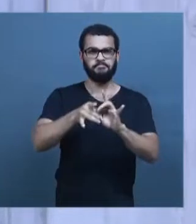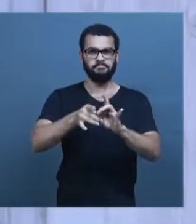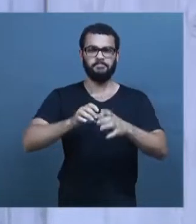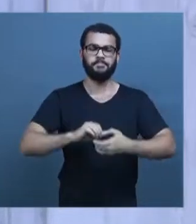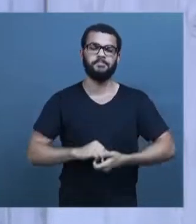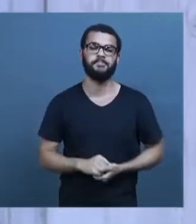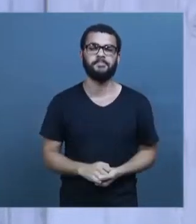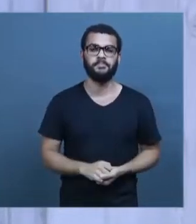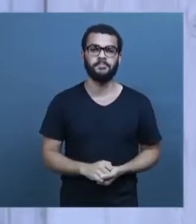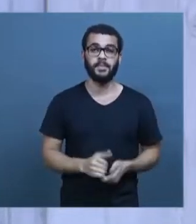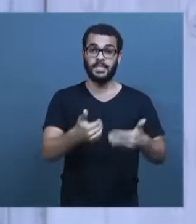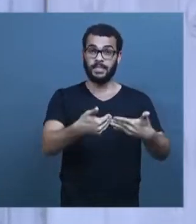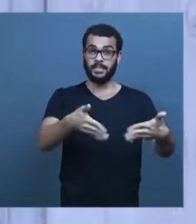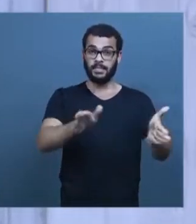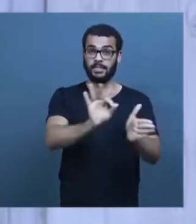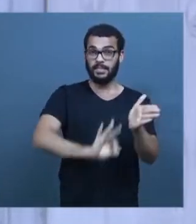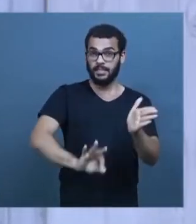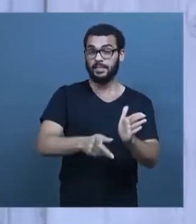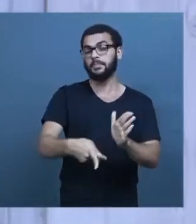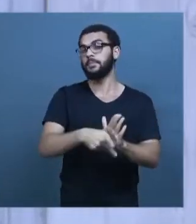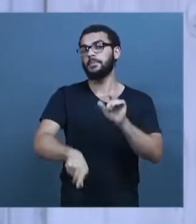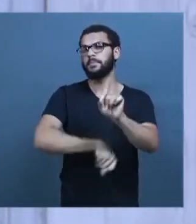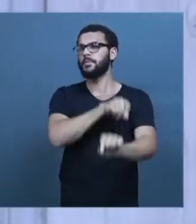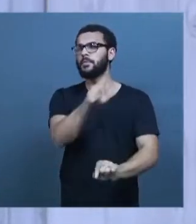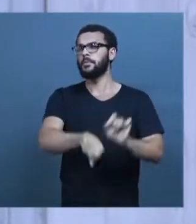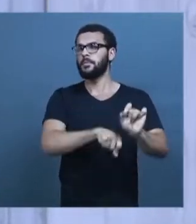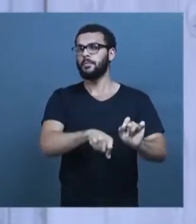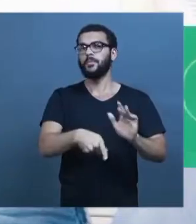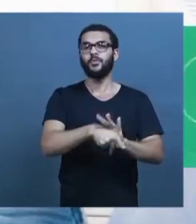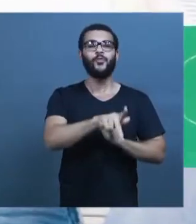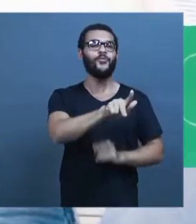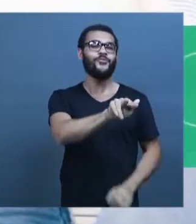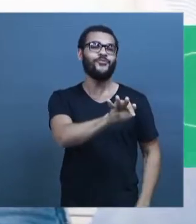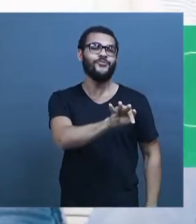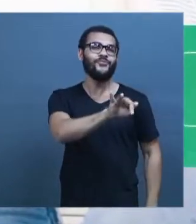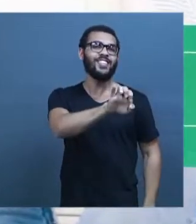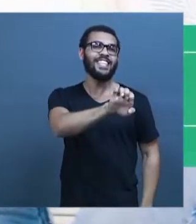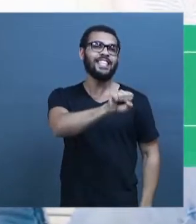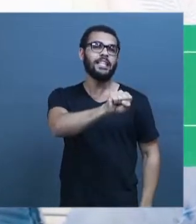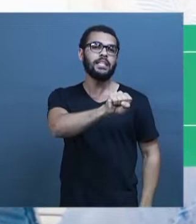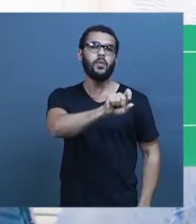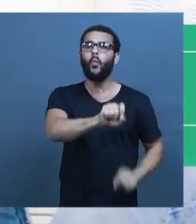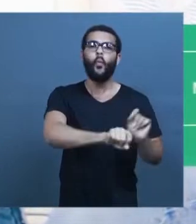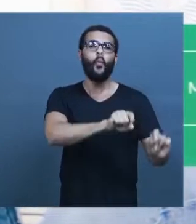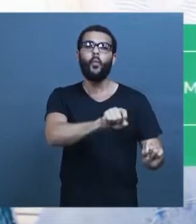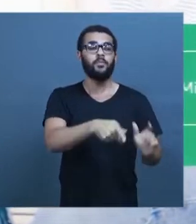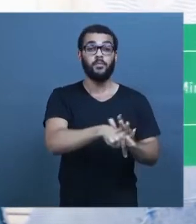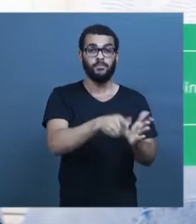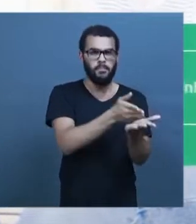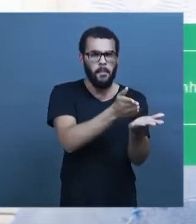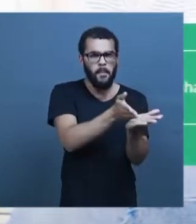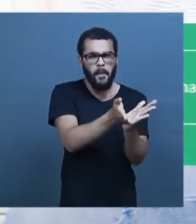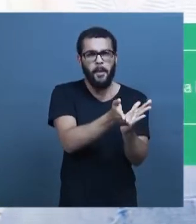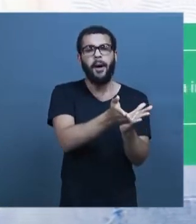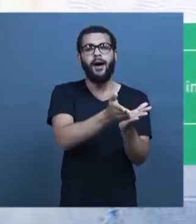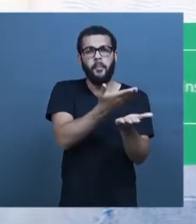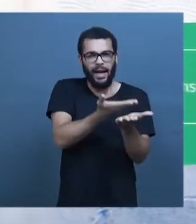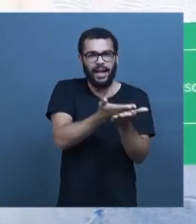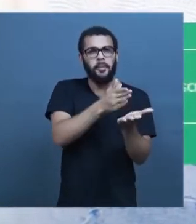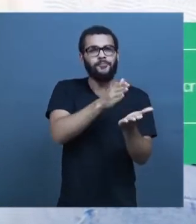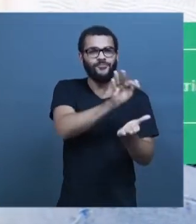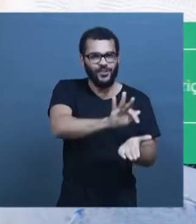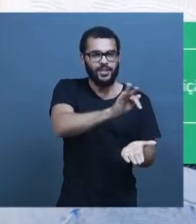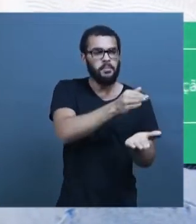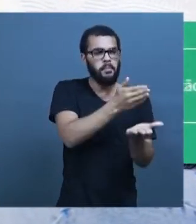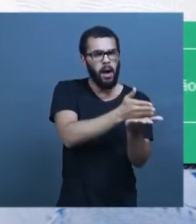E estão abertas as inscrições para se inscrever no Fundo de Financiamento Estudantil, o FIES. Os interessados têm até